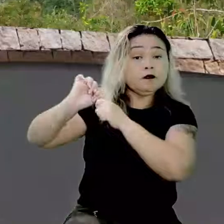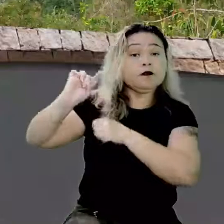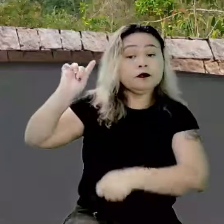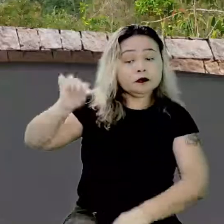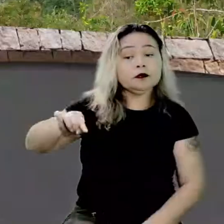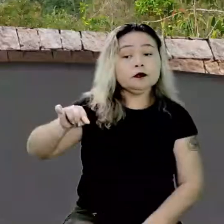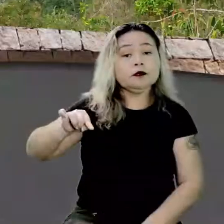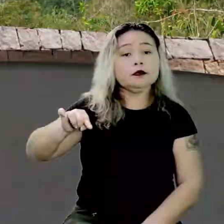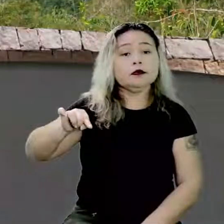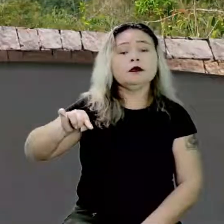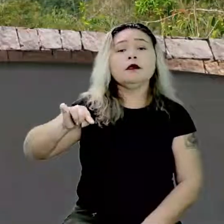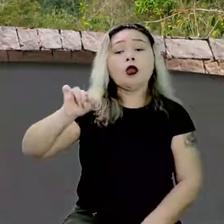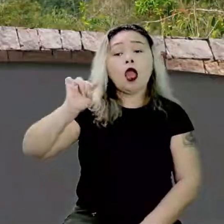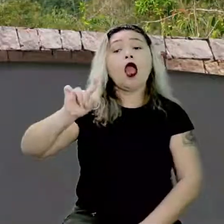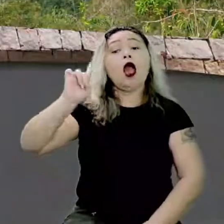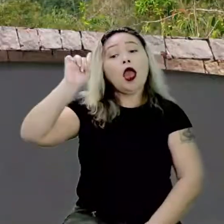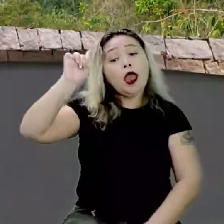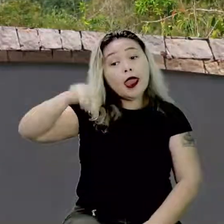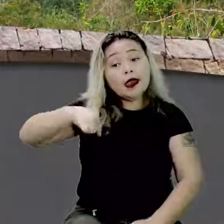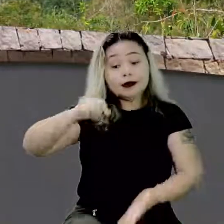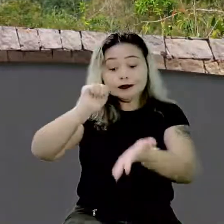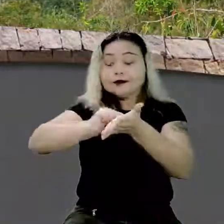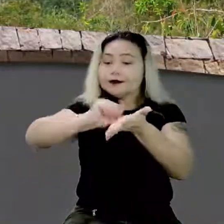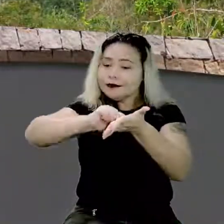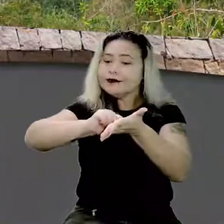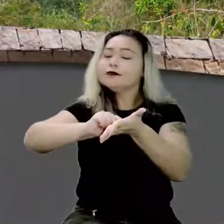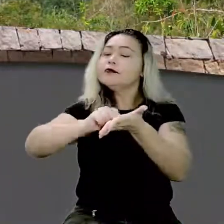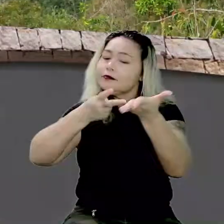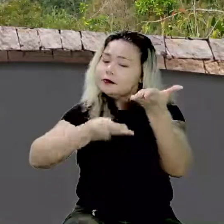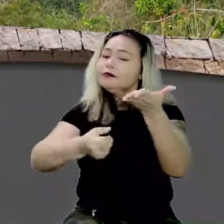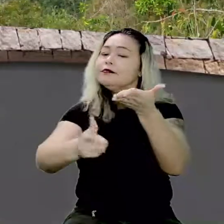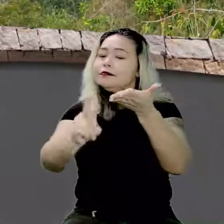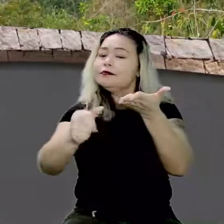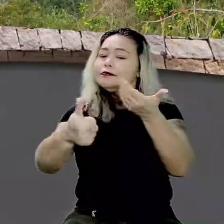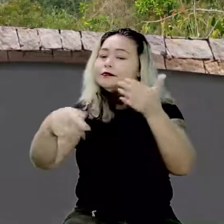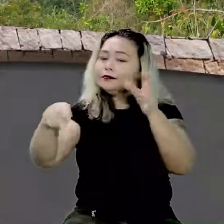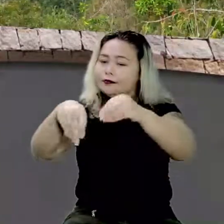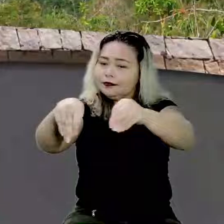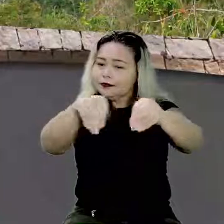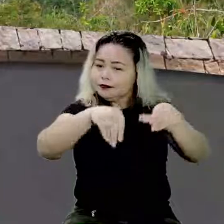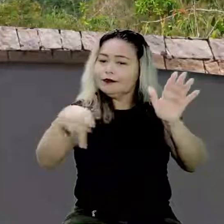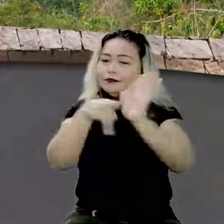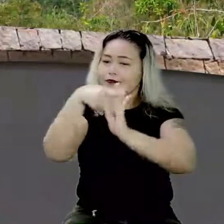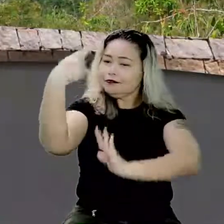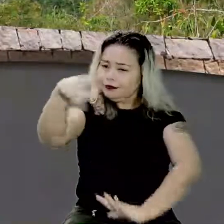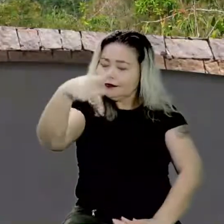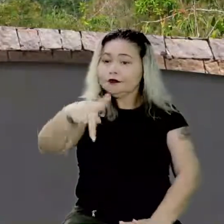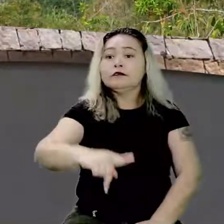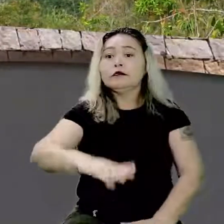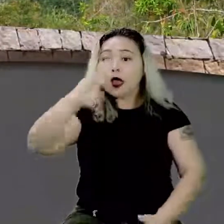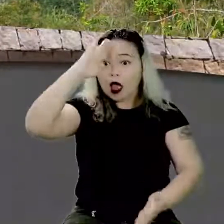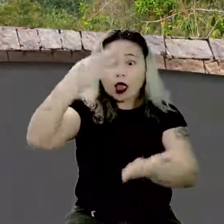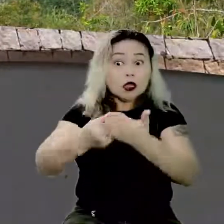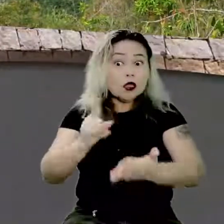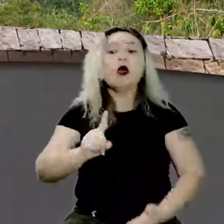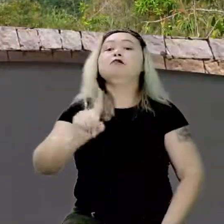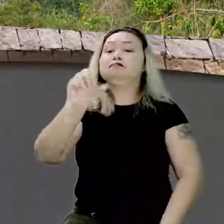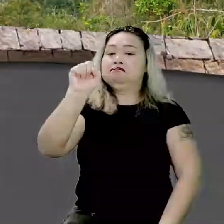desmatar era uma condição para que ele continuasse com a propriedade. Professor, não acredito.